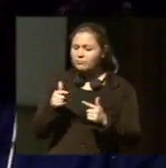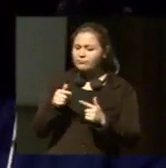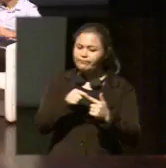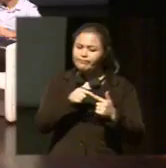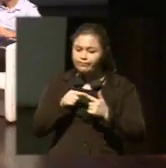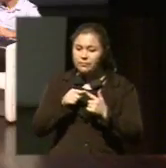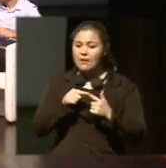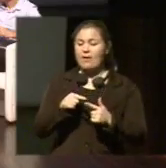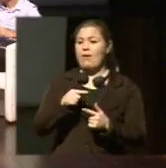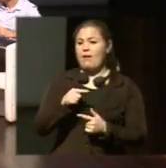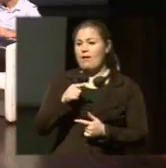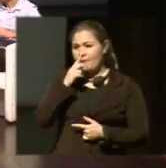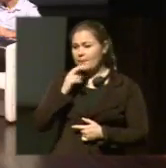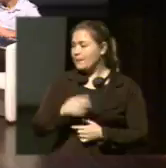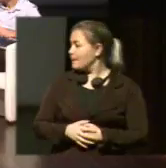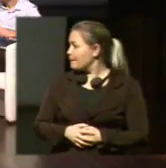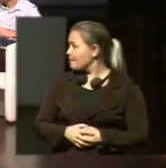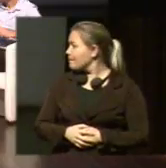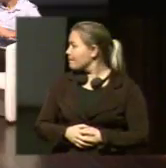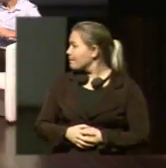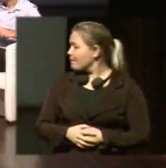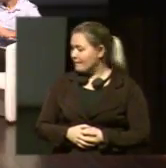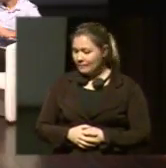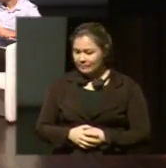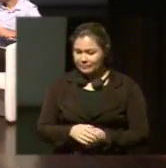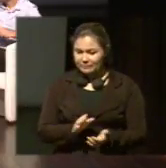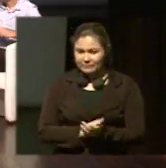se torna uma jogada de marketing.